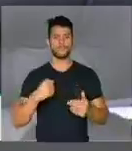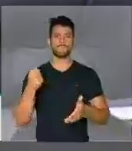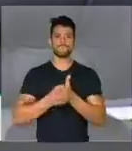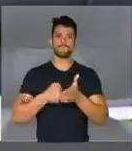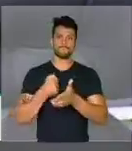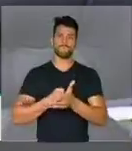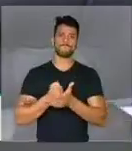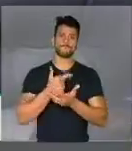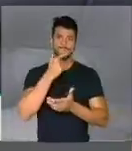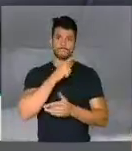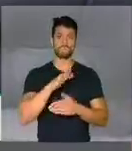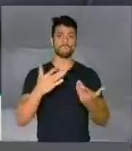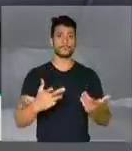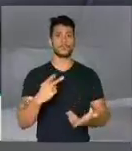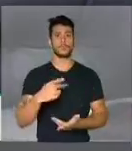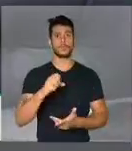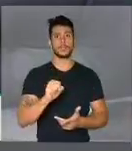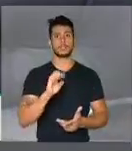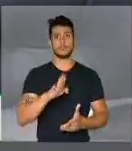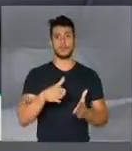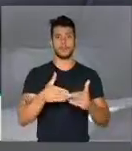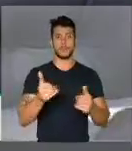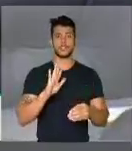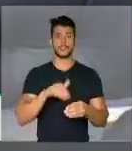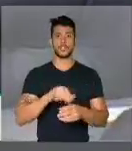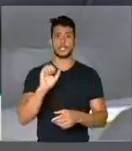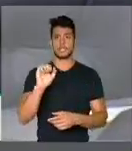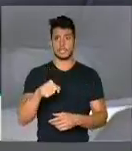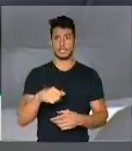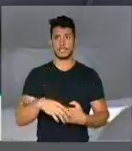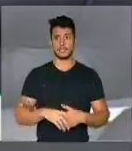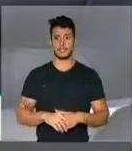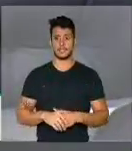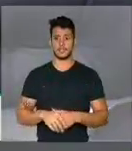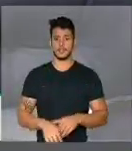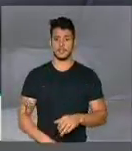essa conquista. Então, o PSB encaminha sim, favorecendo essas criações dessas universidades.